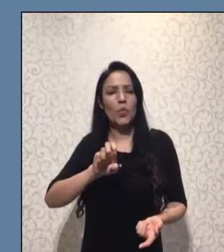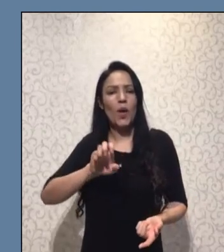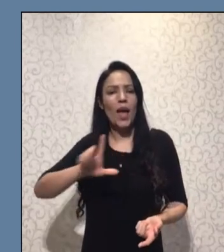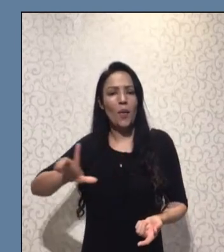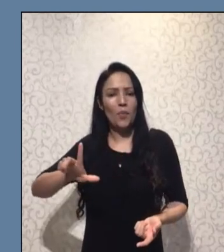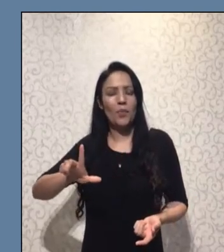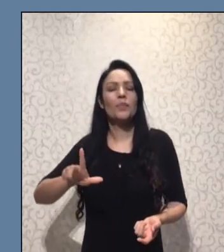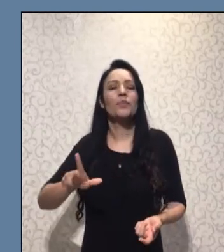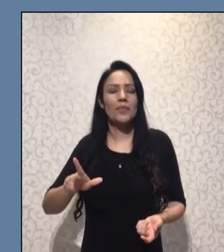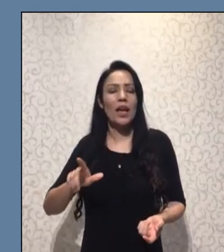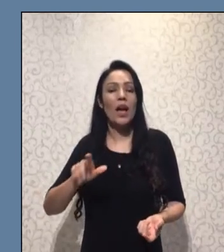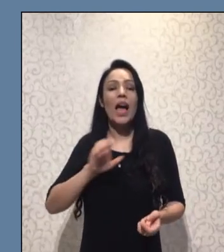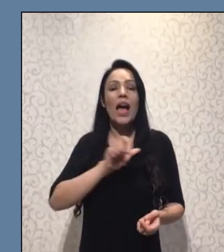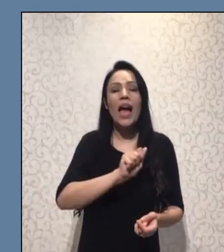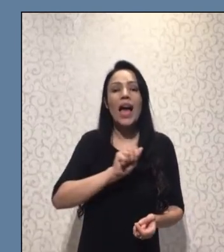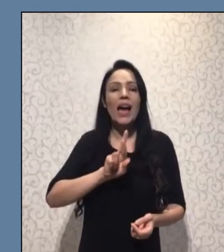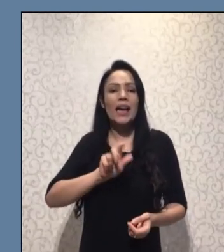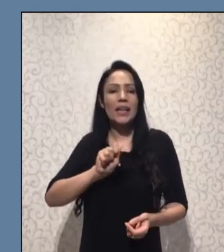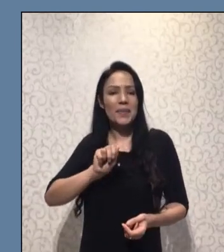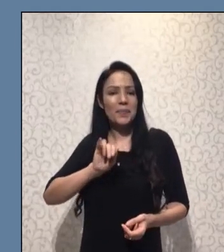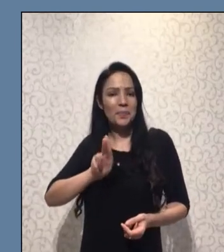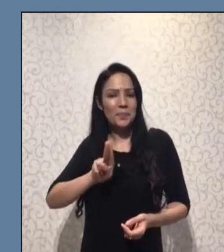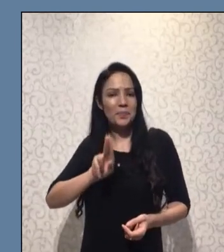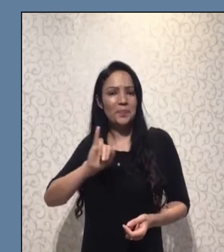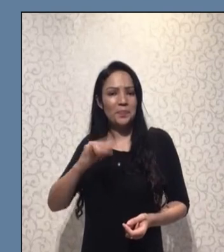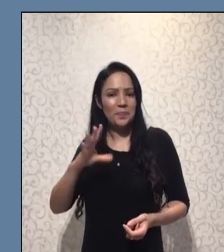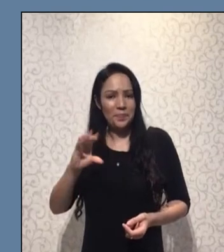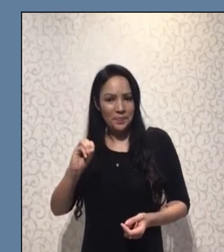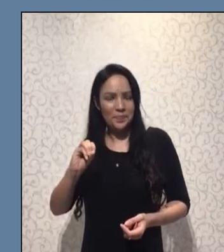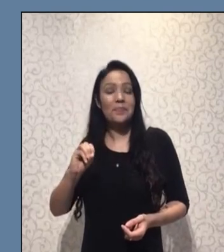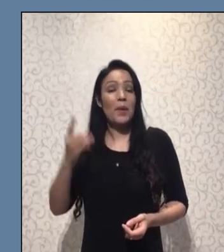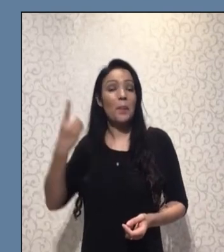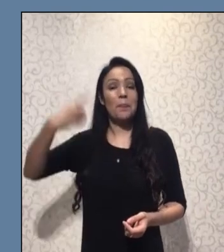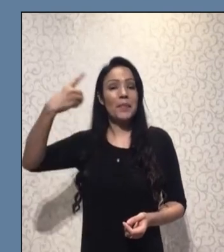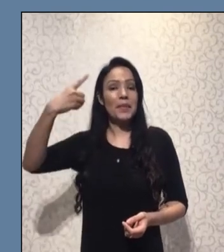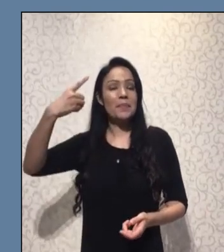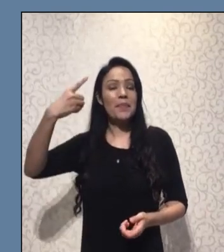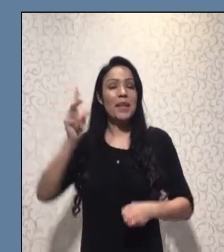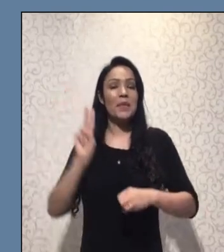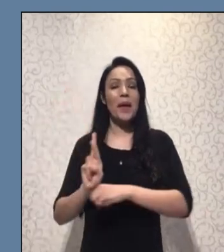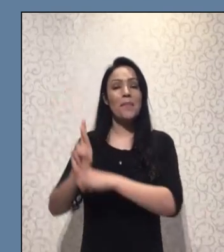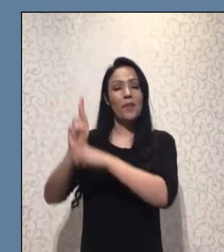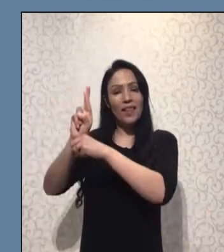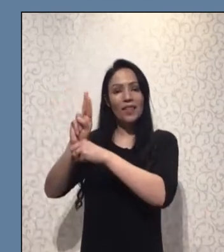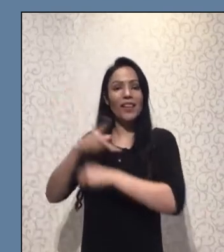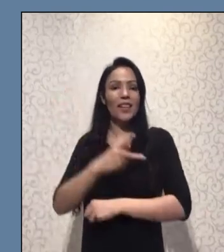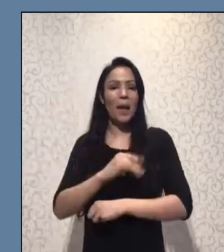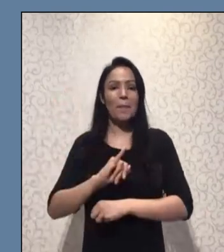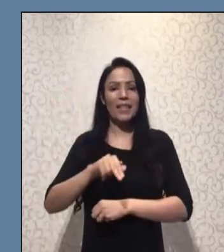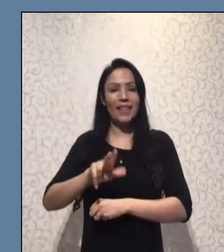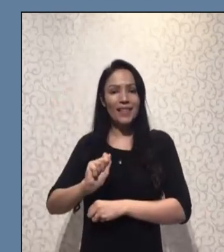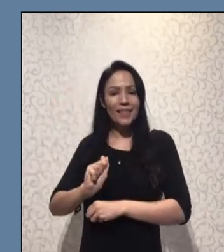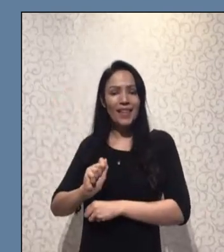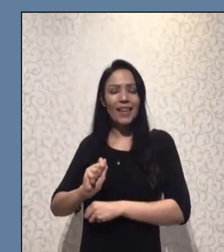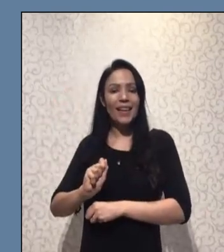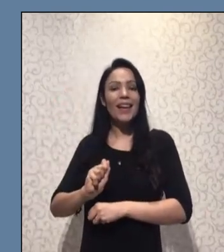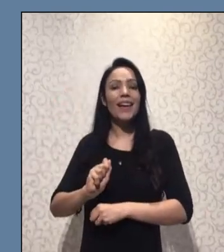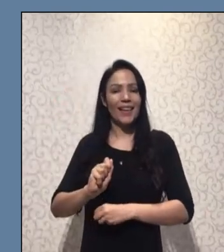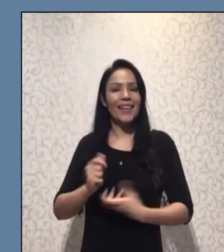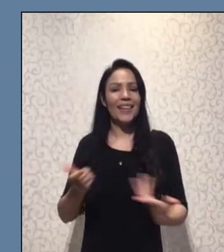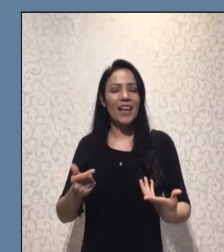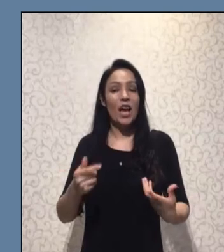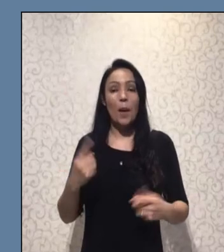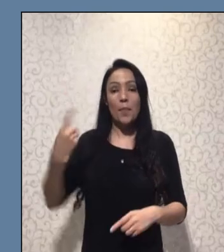curador negro da Pinacoteca do Estado, né? Como ele tinha aberto essa... Gente, a primeira obra de um artista negro que